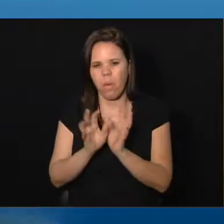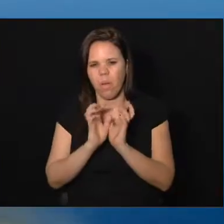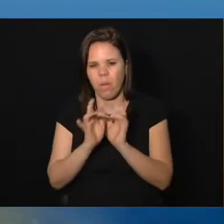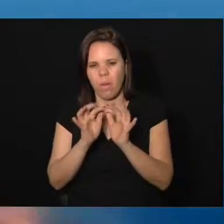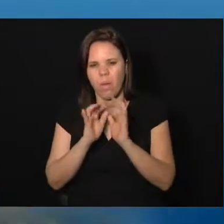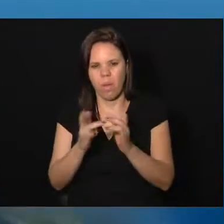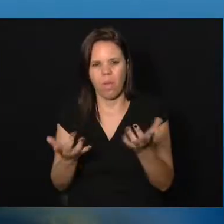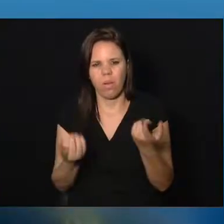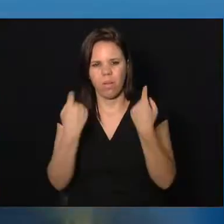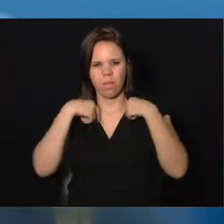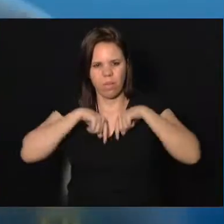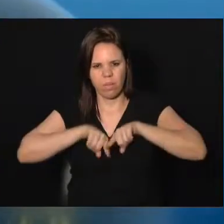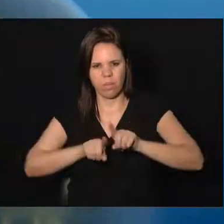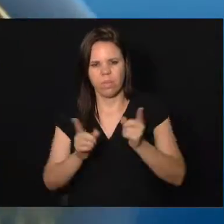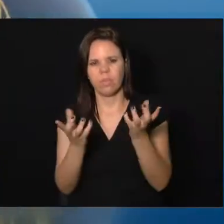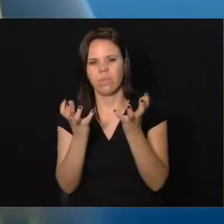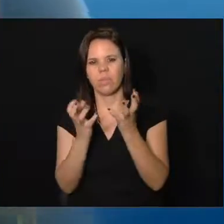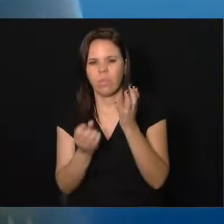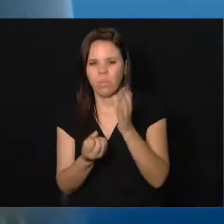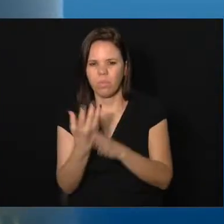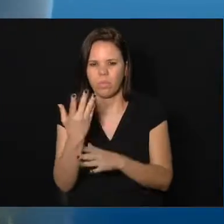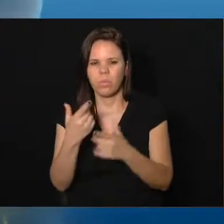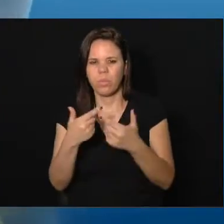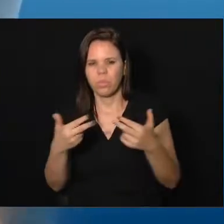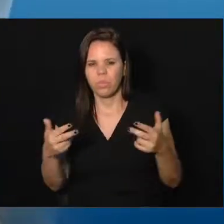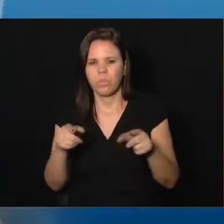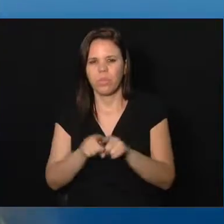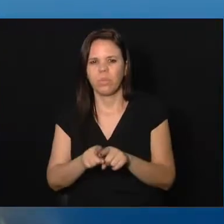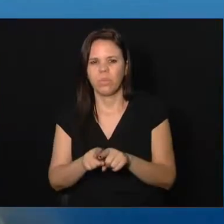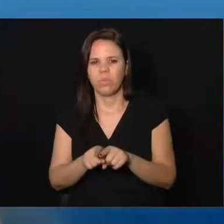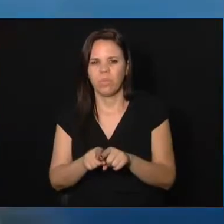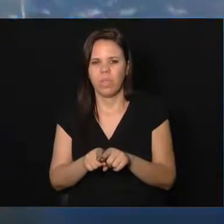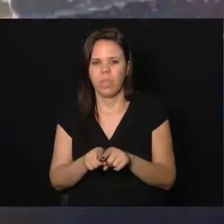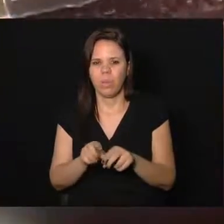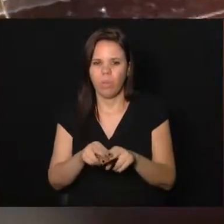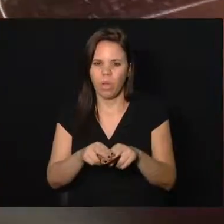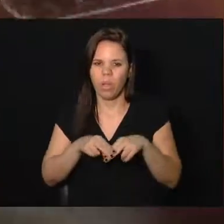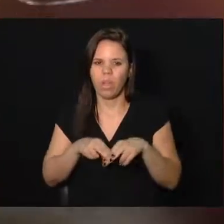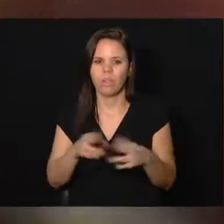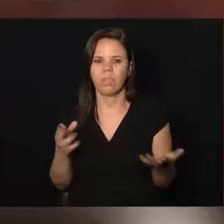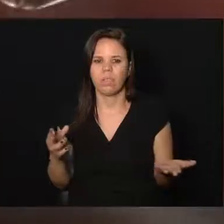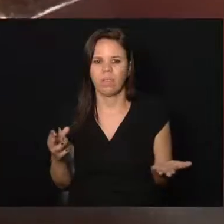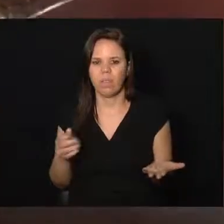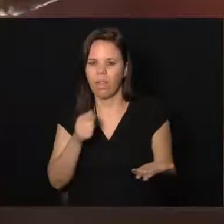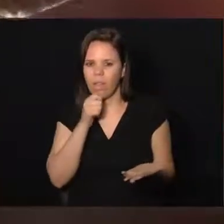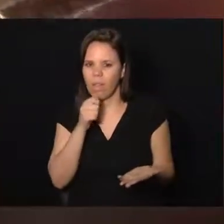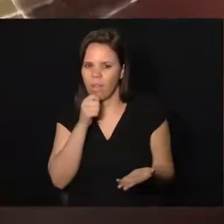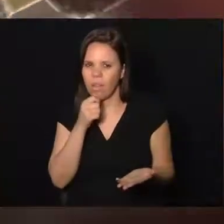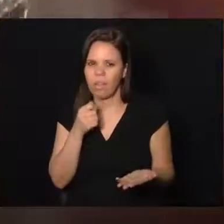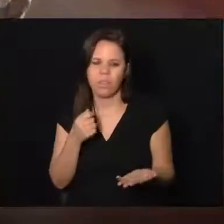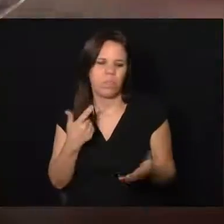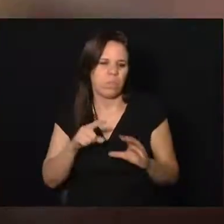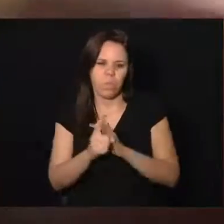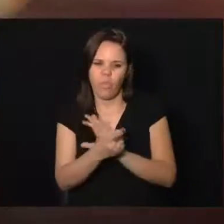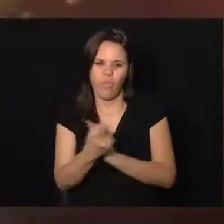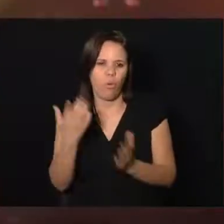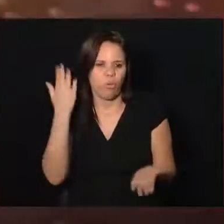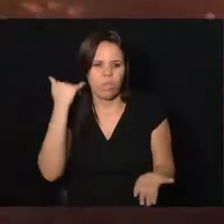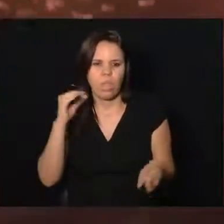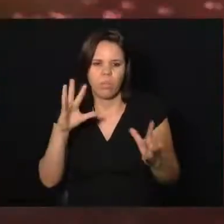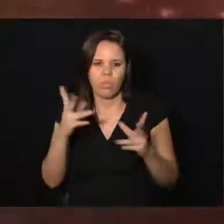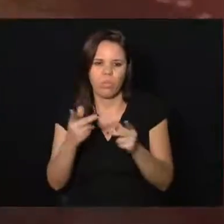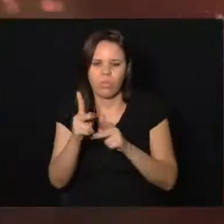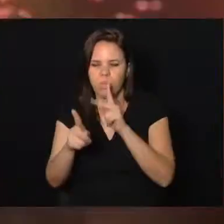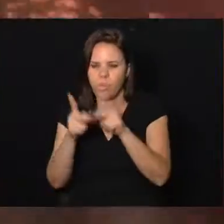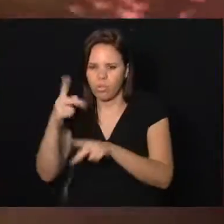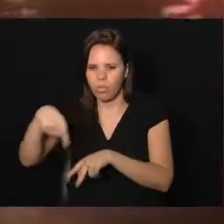central, provocando lesões cerebrais e medulares. Como a causa da doença ainda é desconhecida, muitos